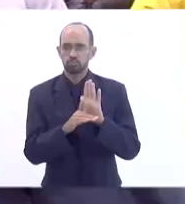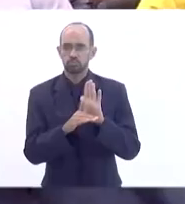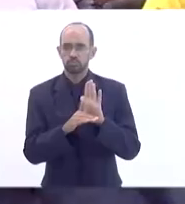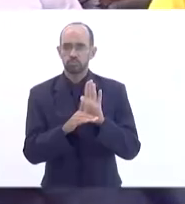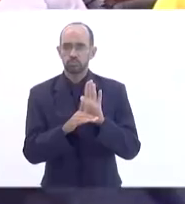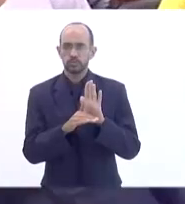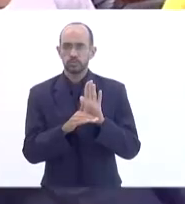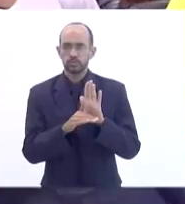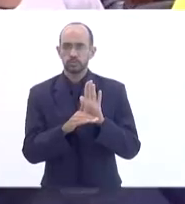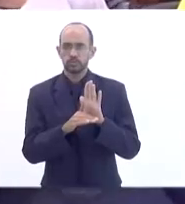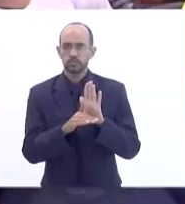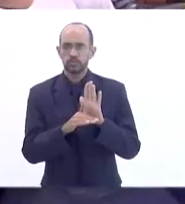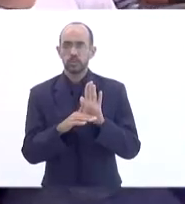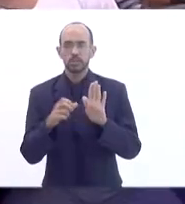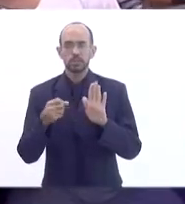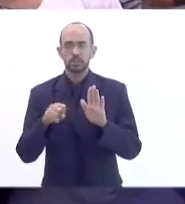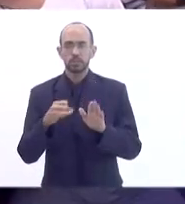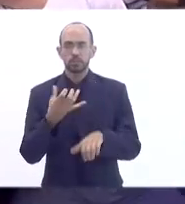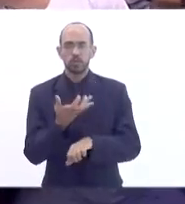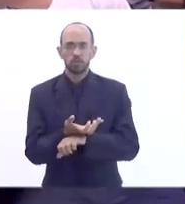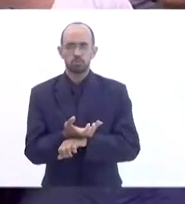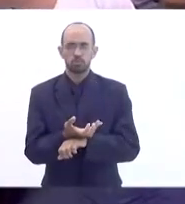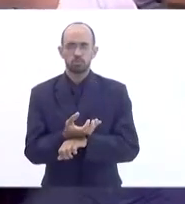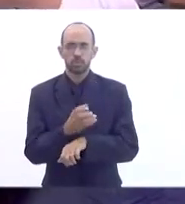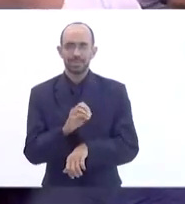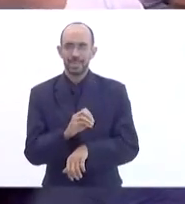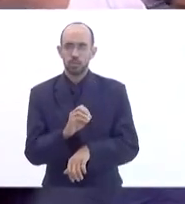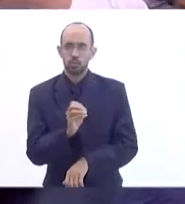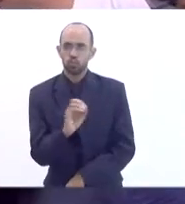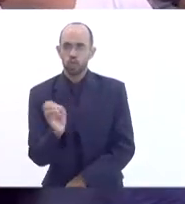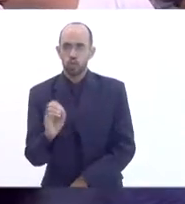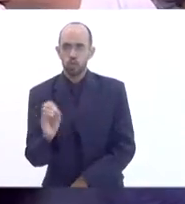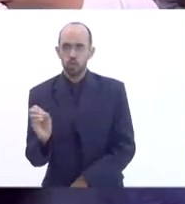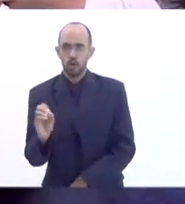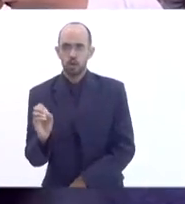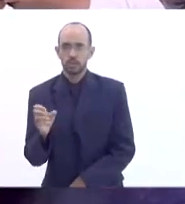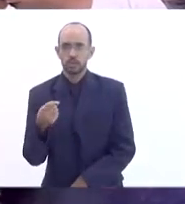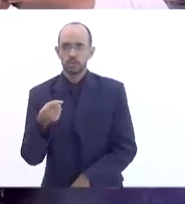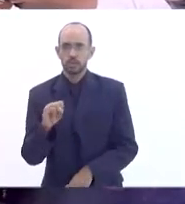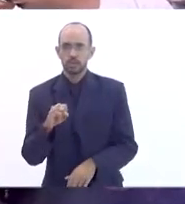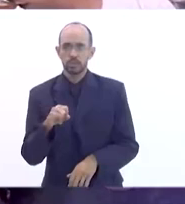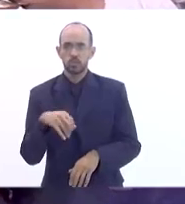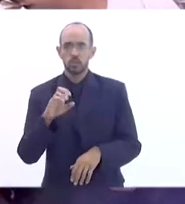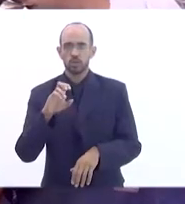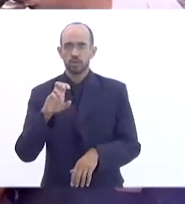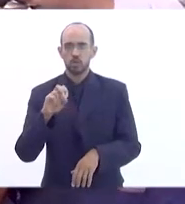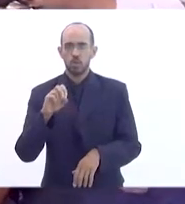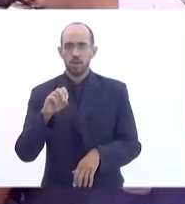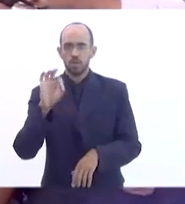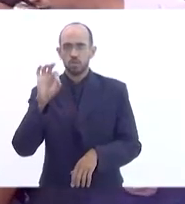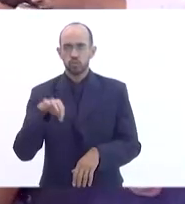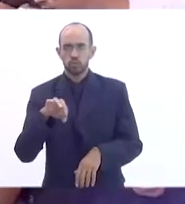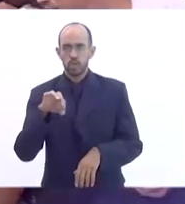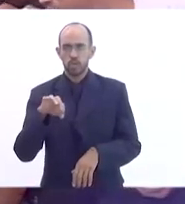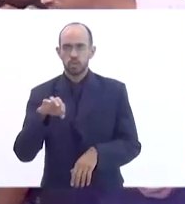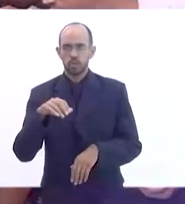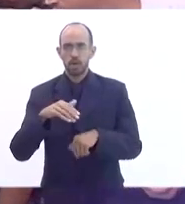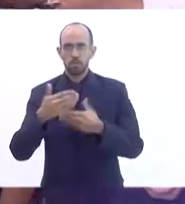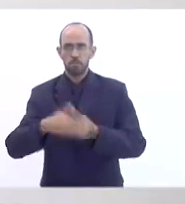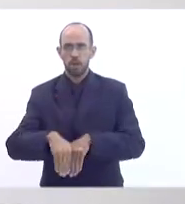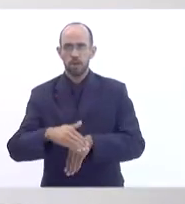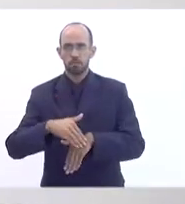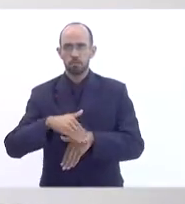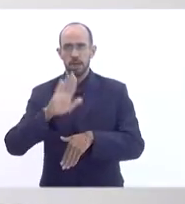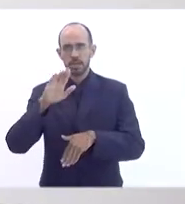sem zerar nenhuma matéria para que a excluir para aqui acertando metade da prova sem será que